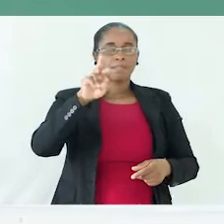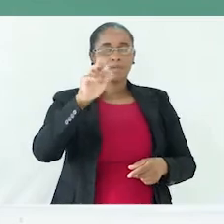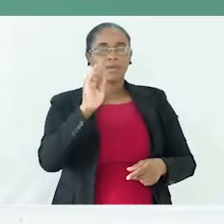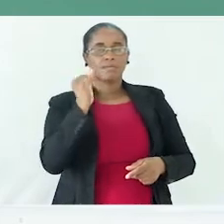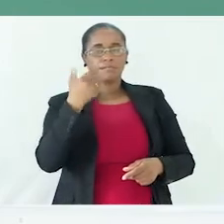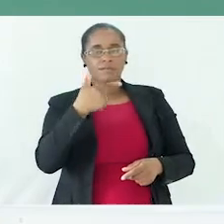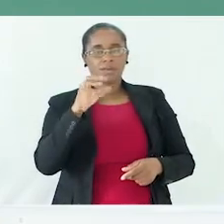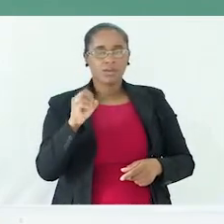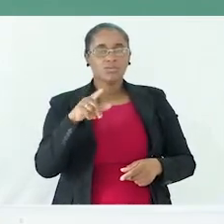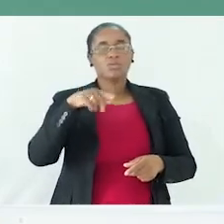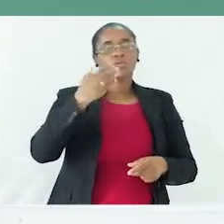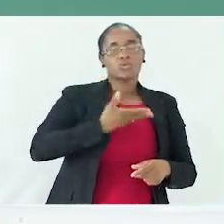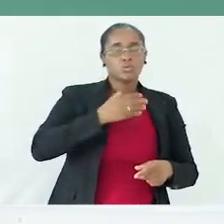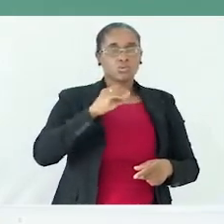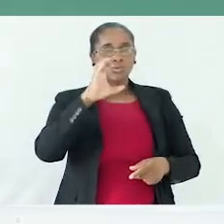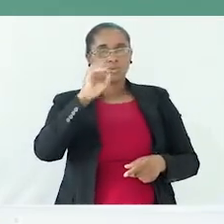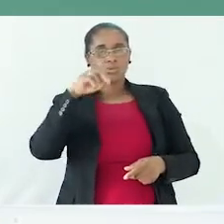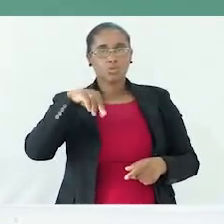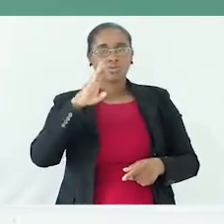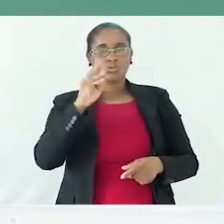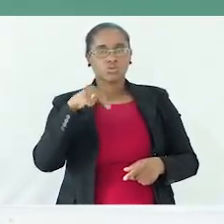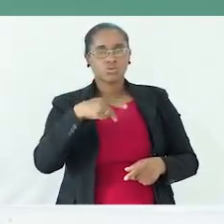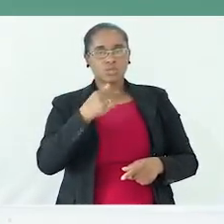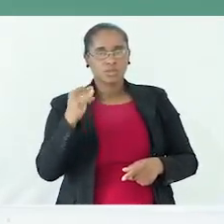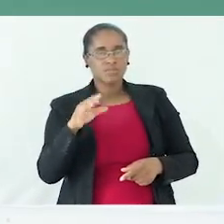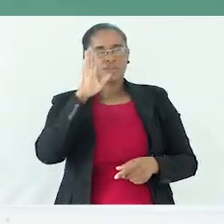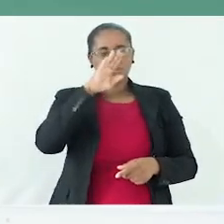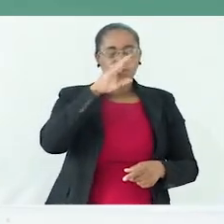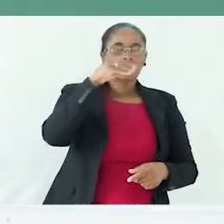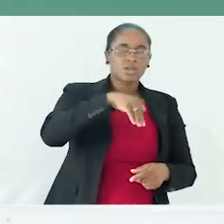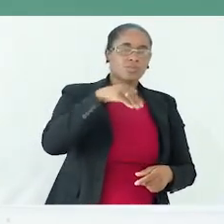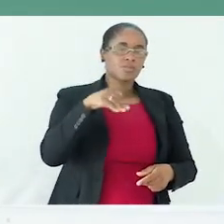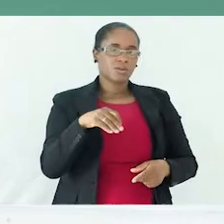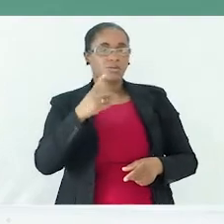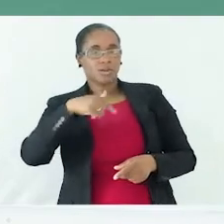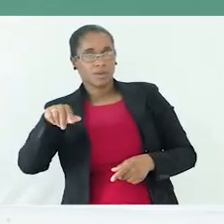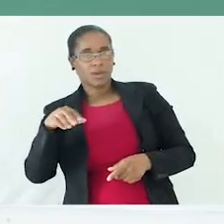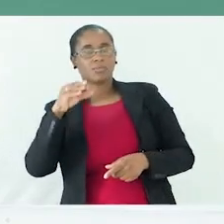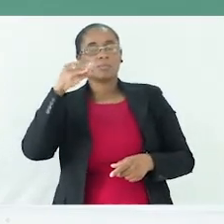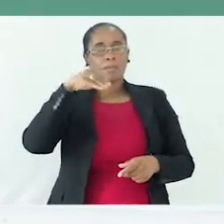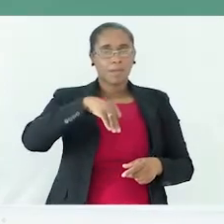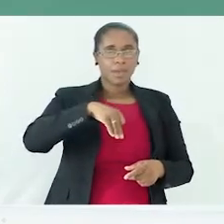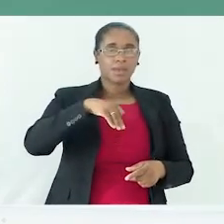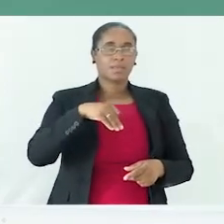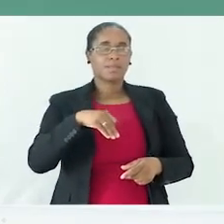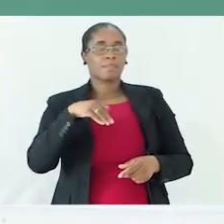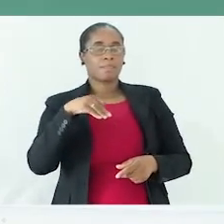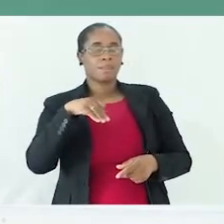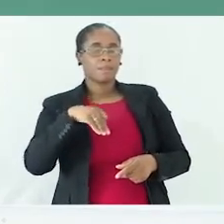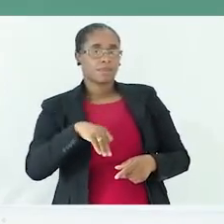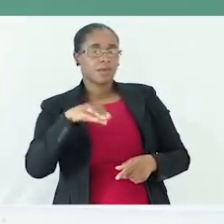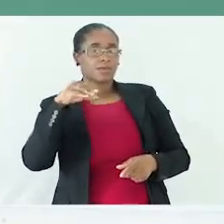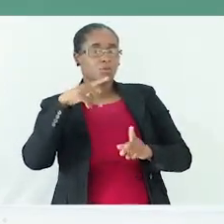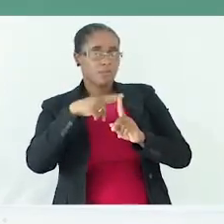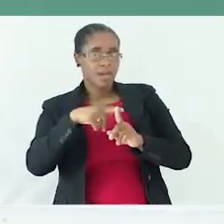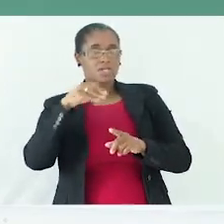presente passa para imperfeito. Se for no pretérito perfeito, vai para o pretérito mais que perfeito. Portanto,